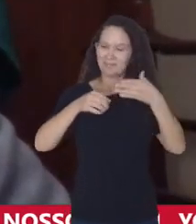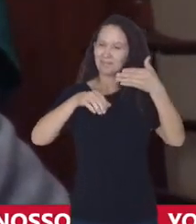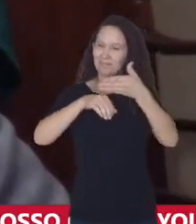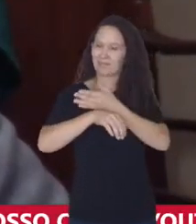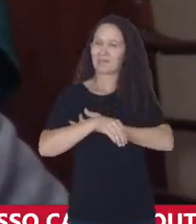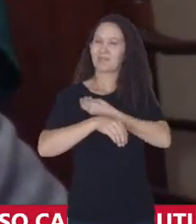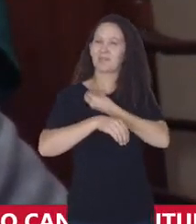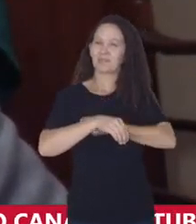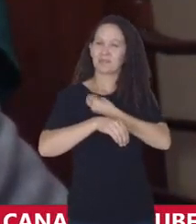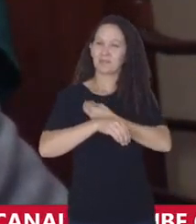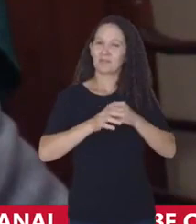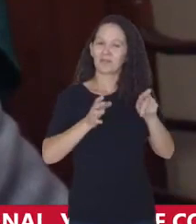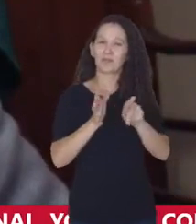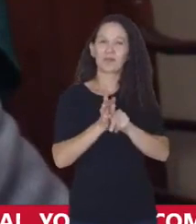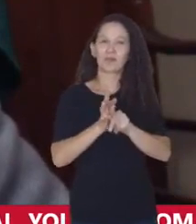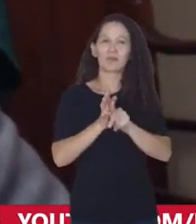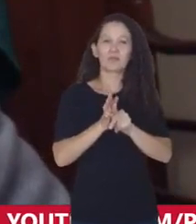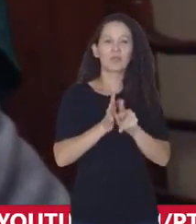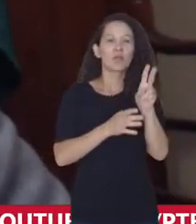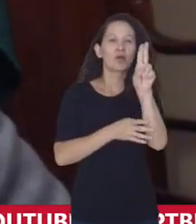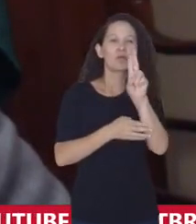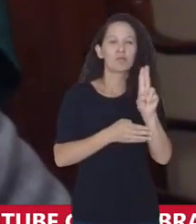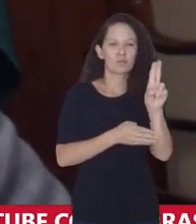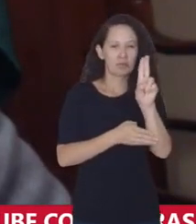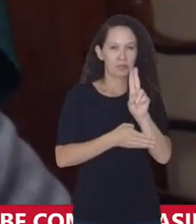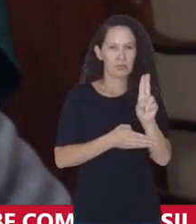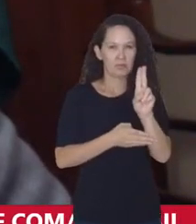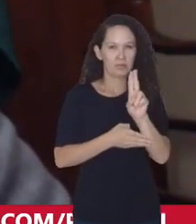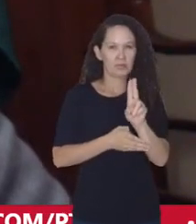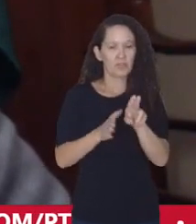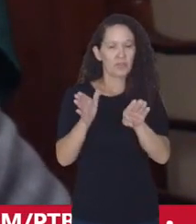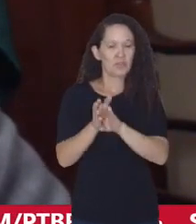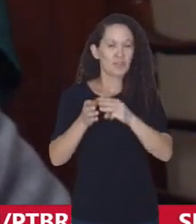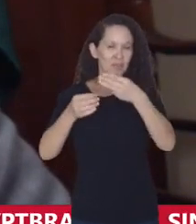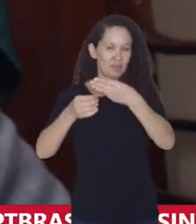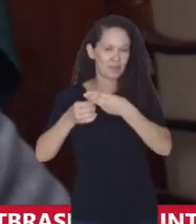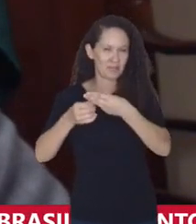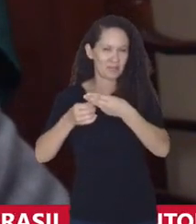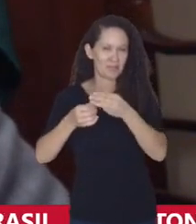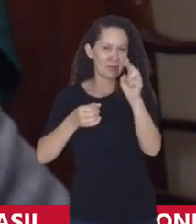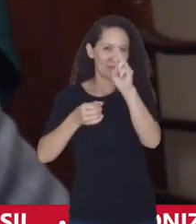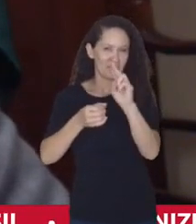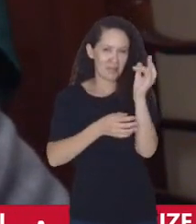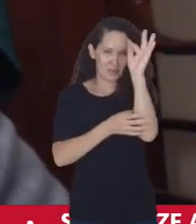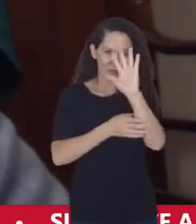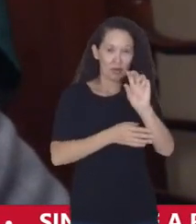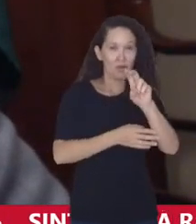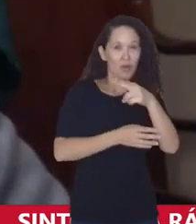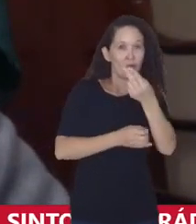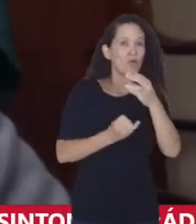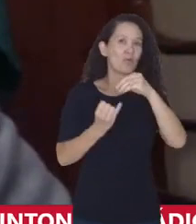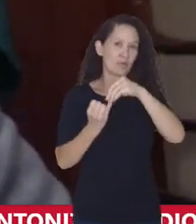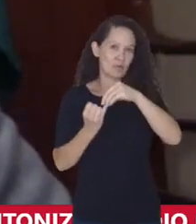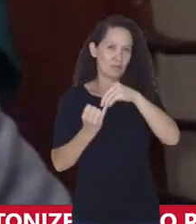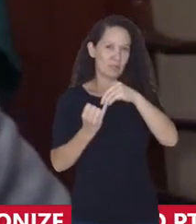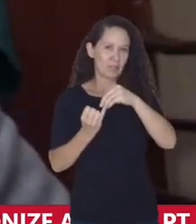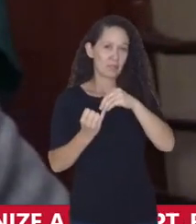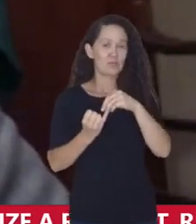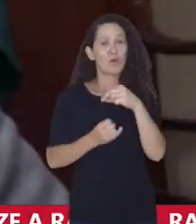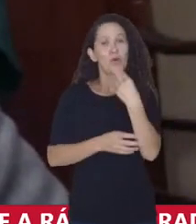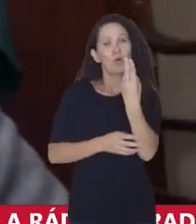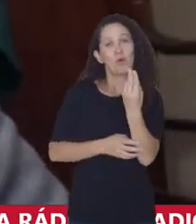presença das universidades federais ou dos institutos federais, ou de